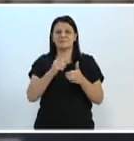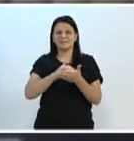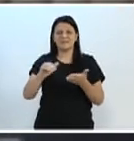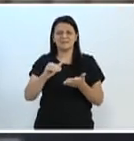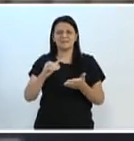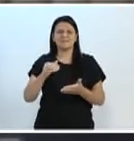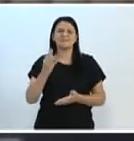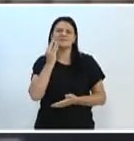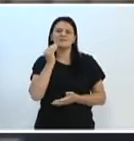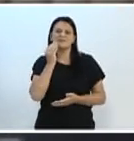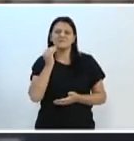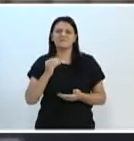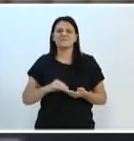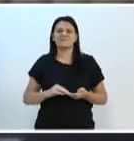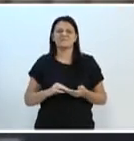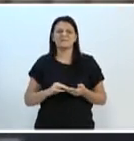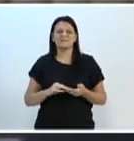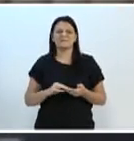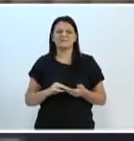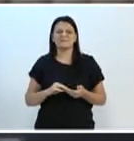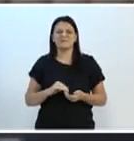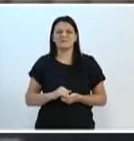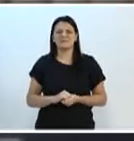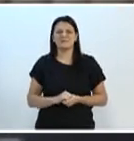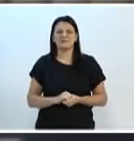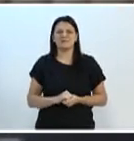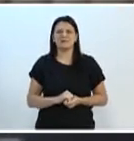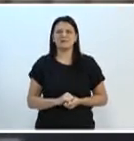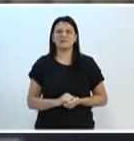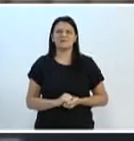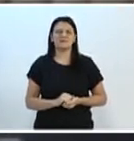vereador Gilson, segunda secretária Cristiane Loureiro.